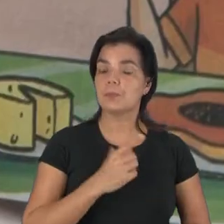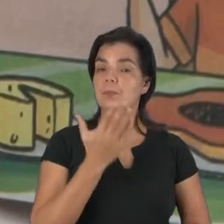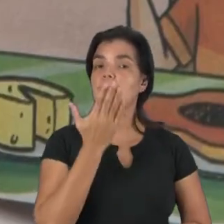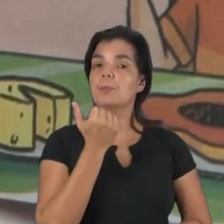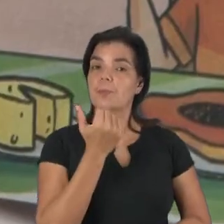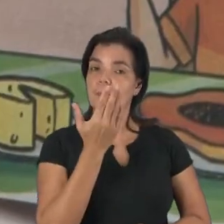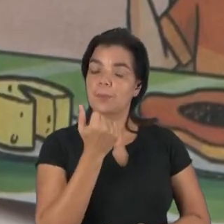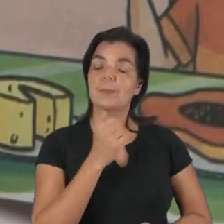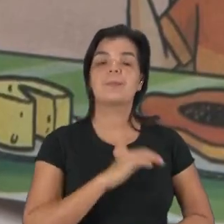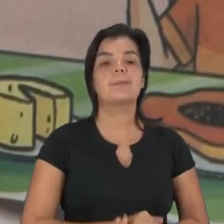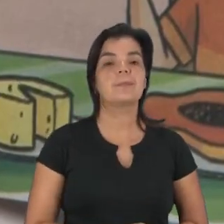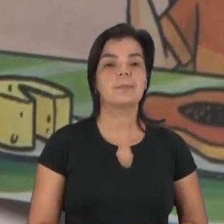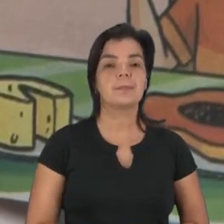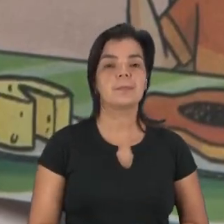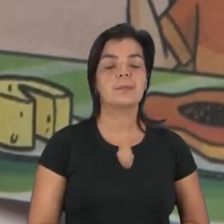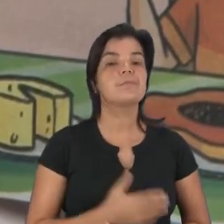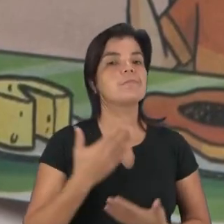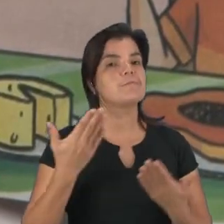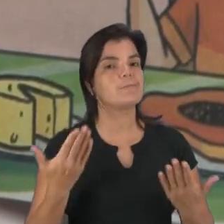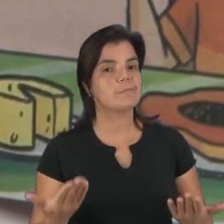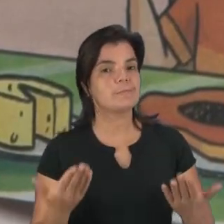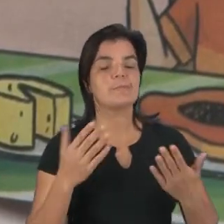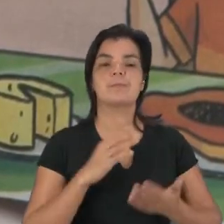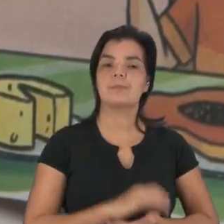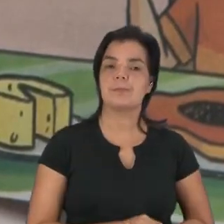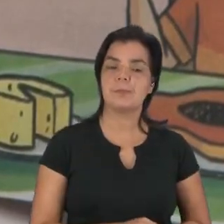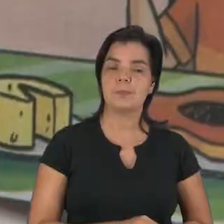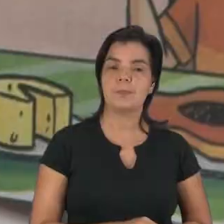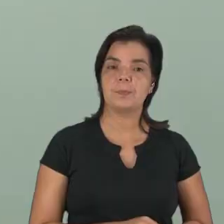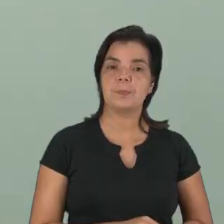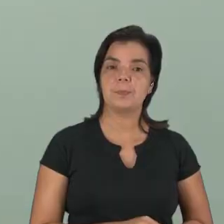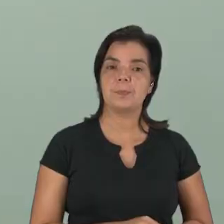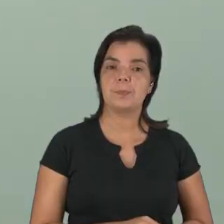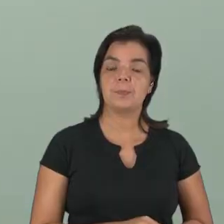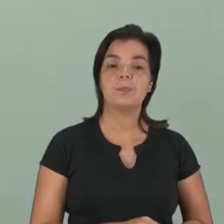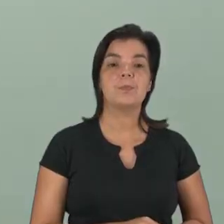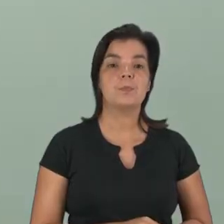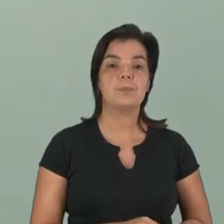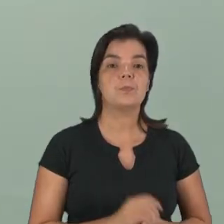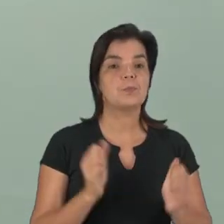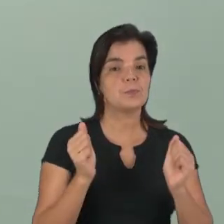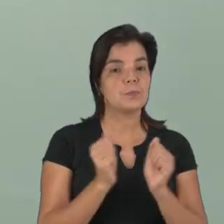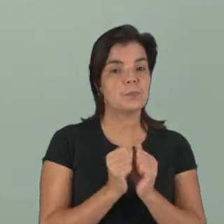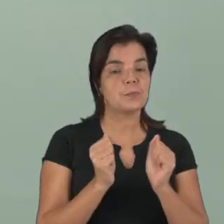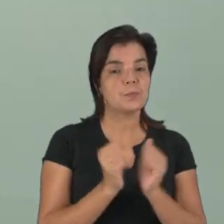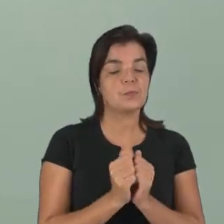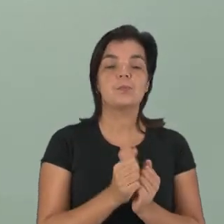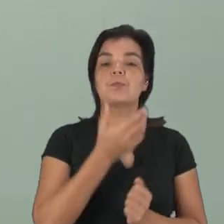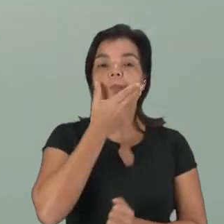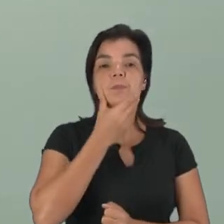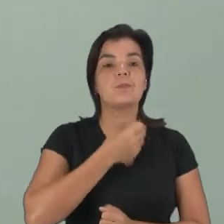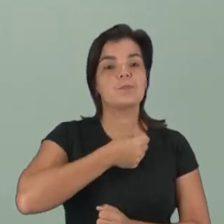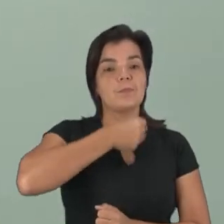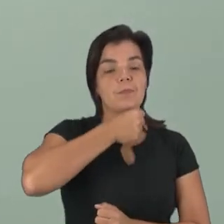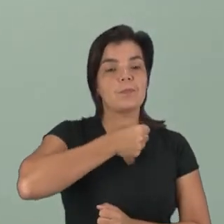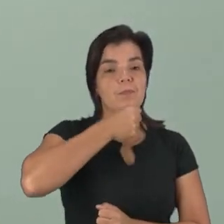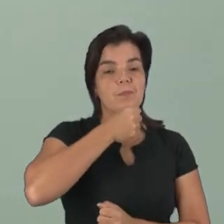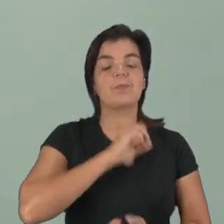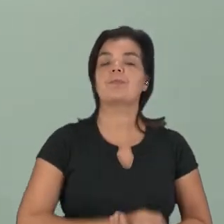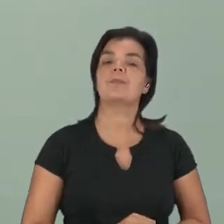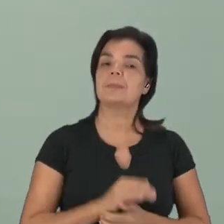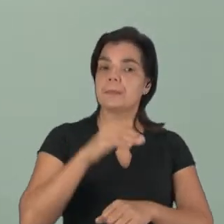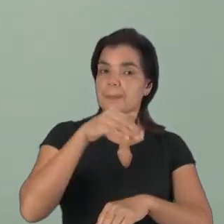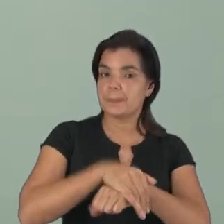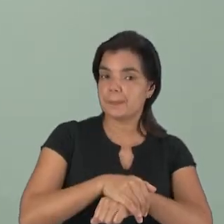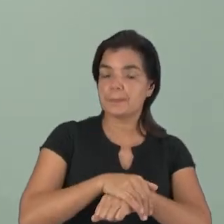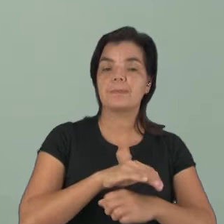jantado ele então ficou com seu avô ainda nessa parte